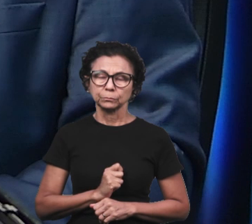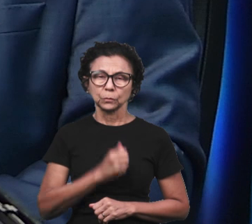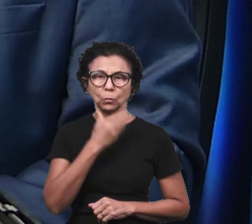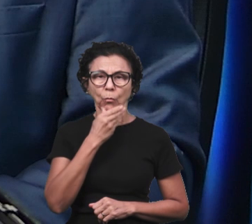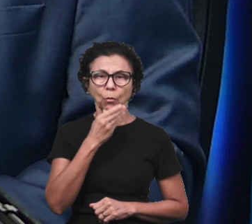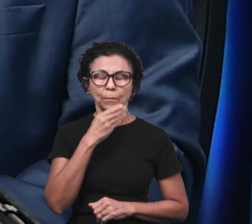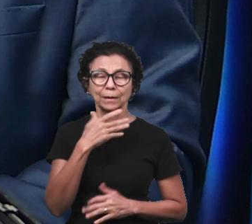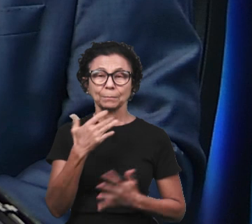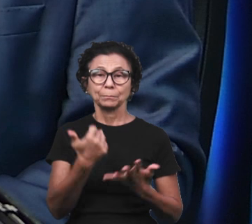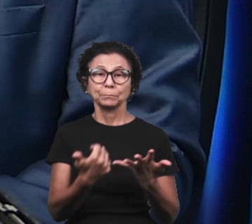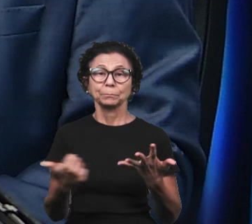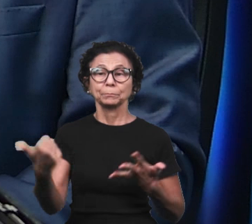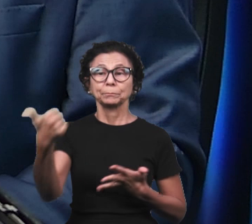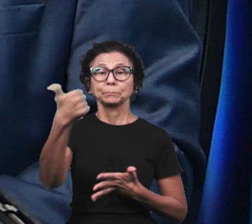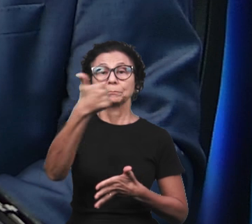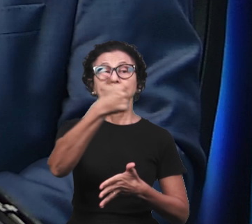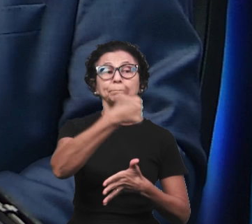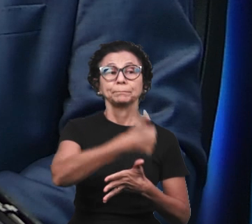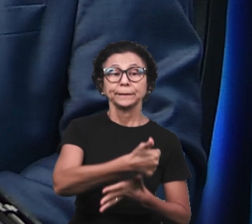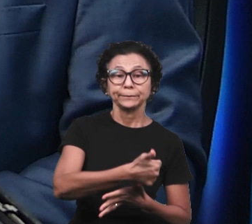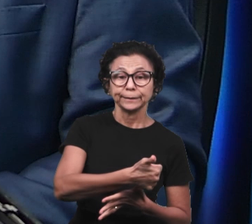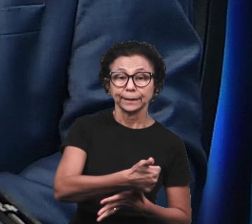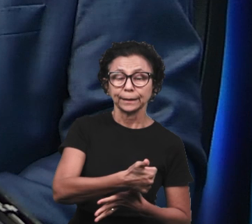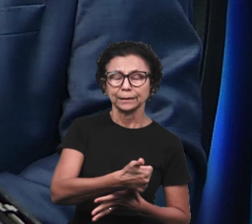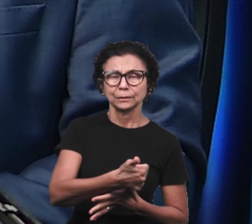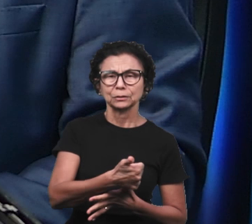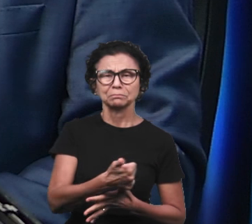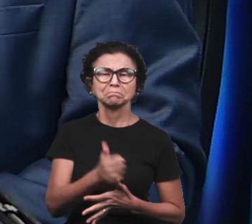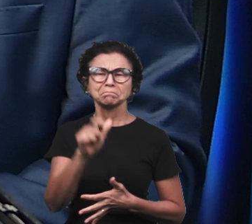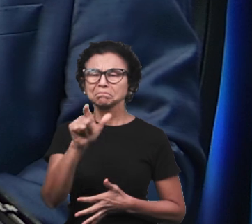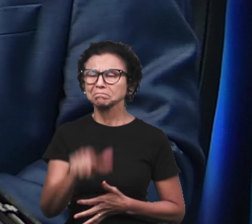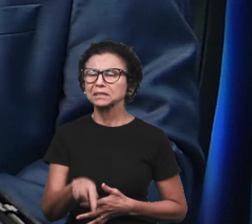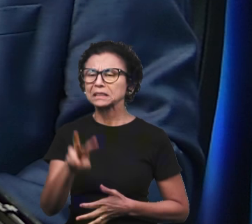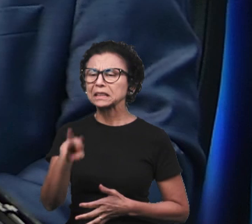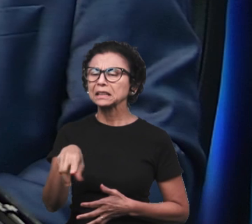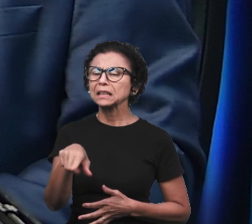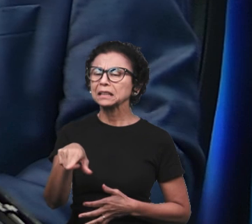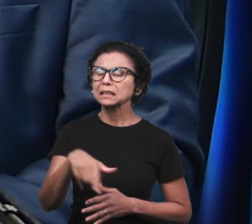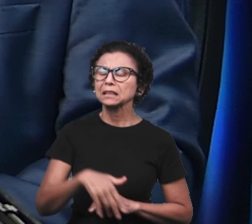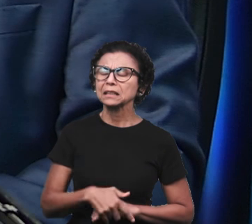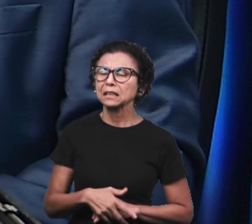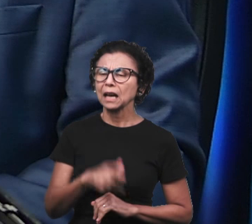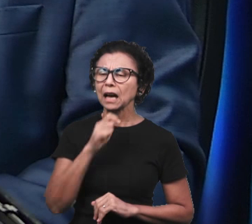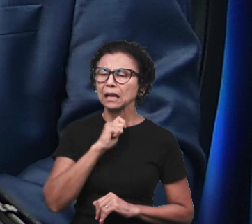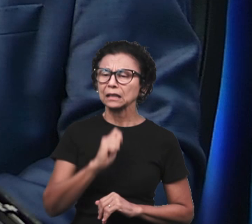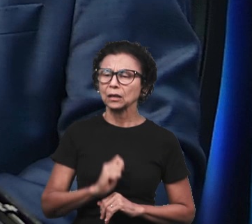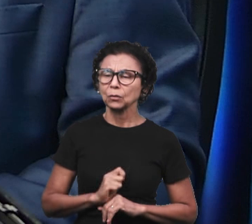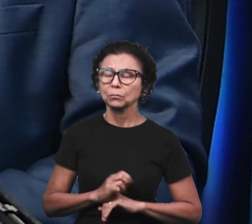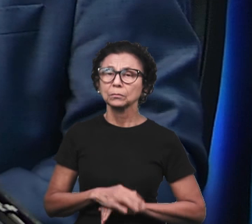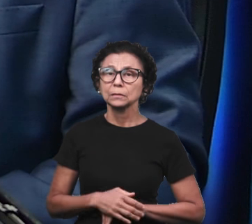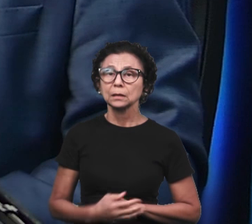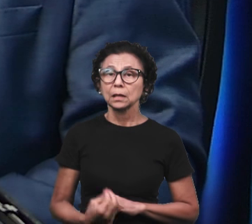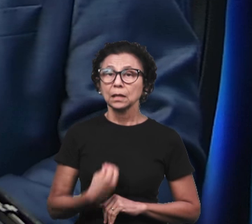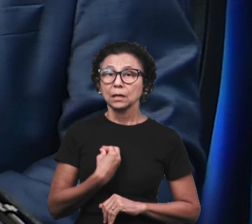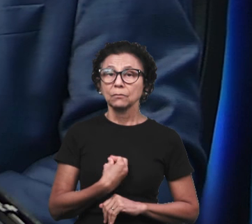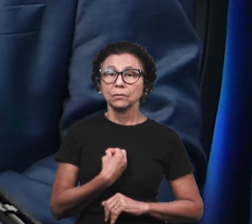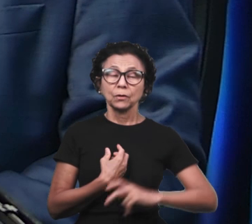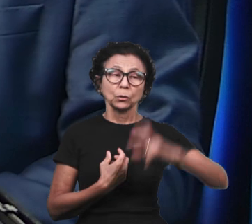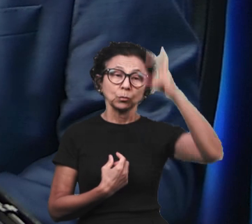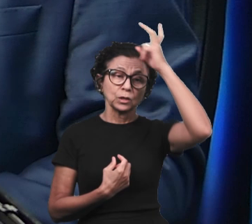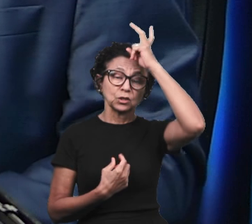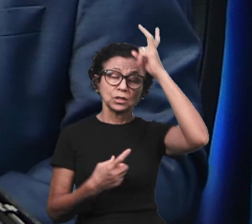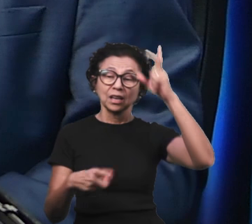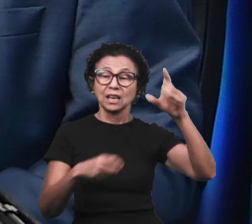Quem era Arão? Ele era escravo no Egito. Não tinha direito a